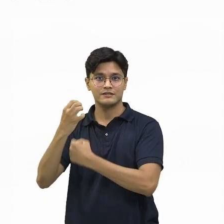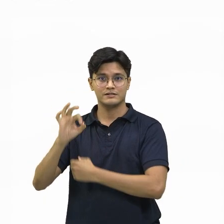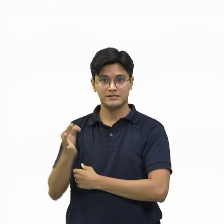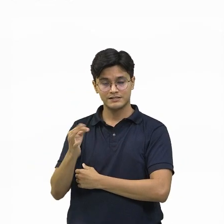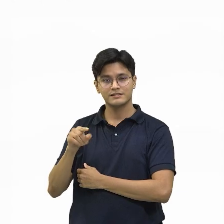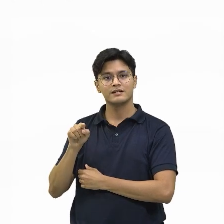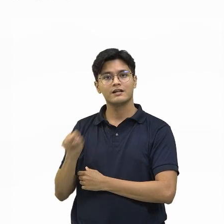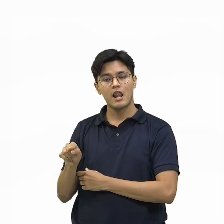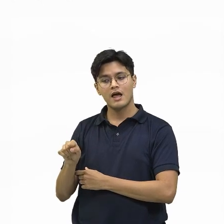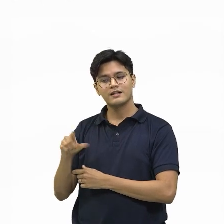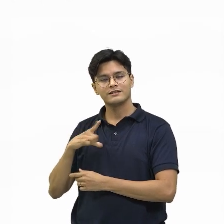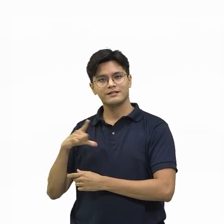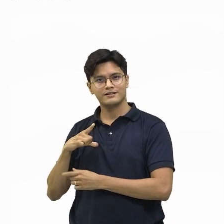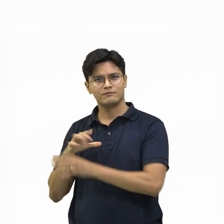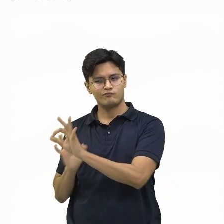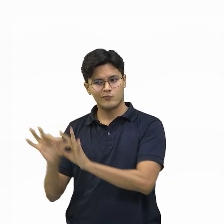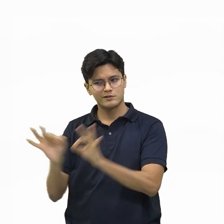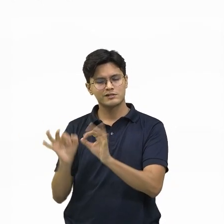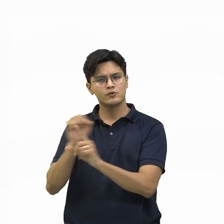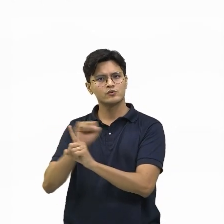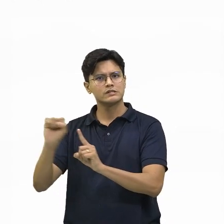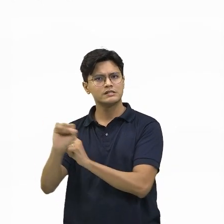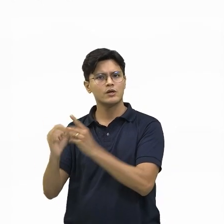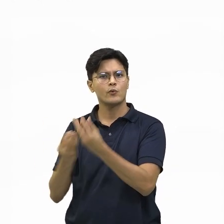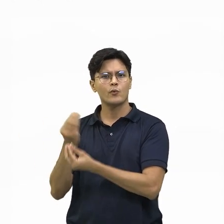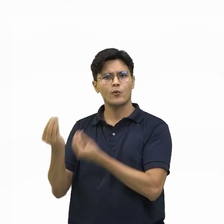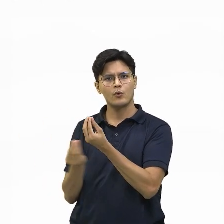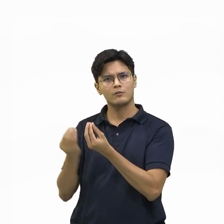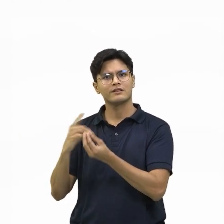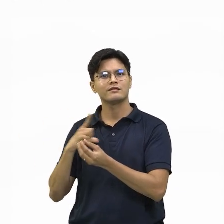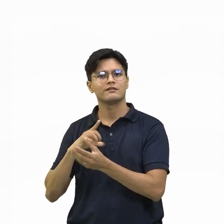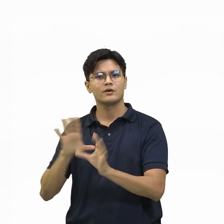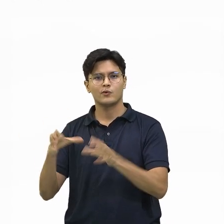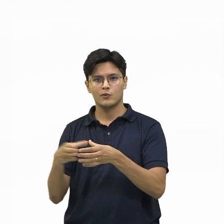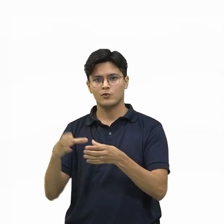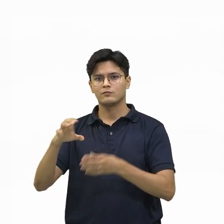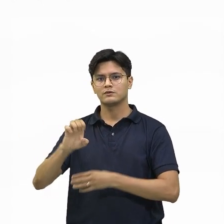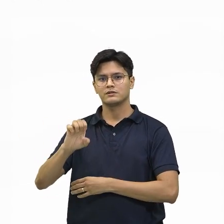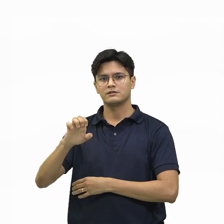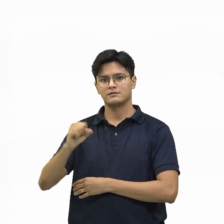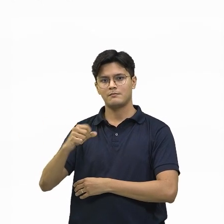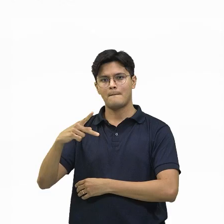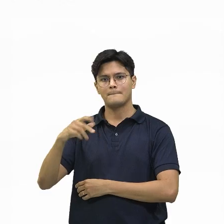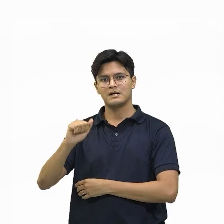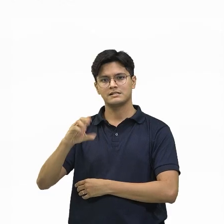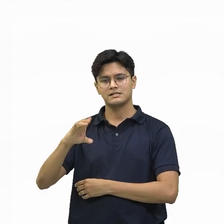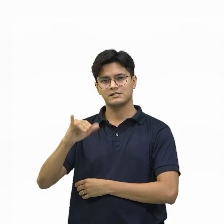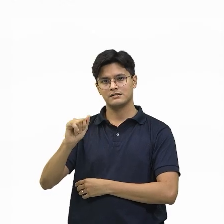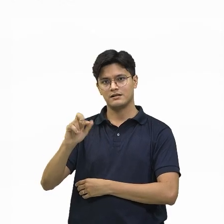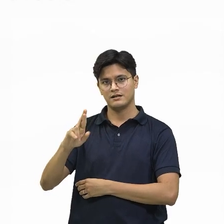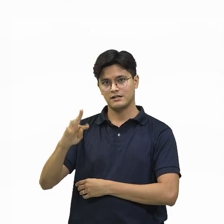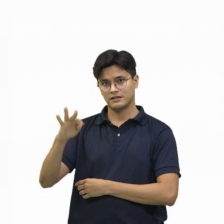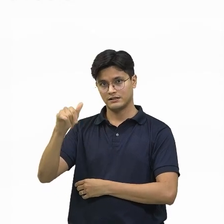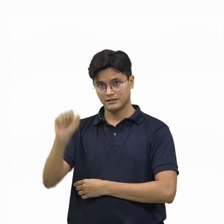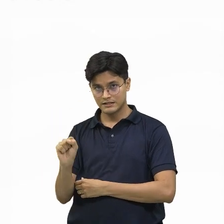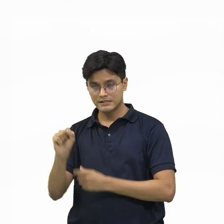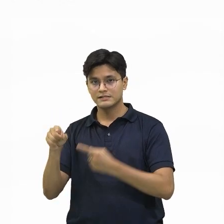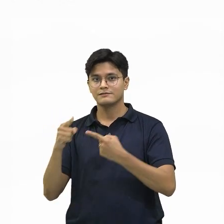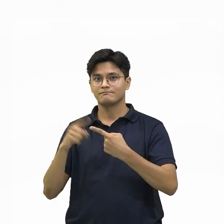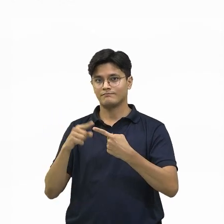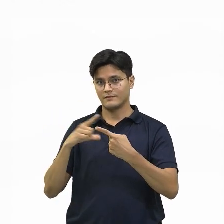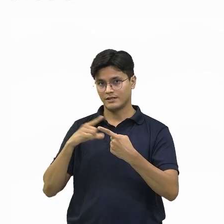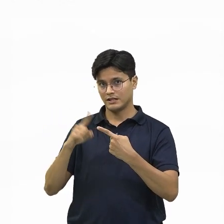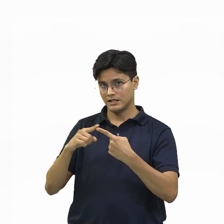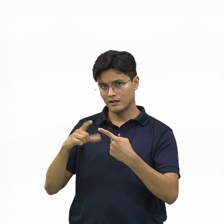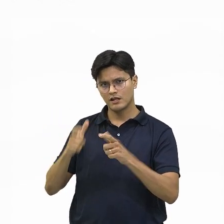divisão social, você tem os esparciatas, né, que eram aqueles que possuíam as